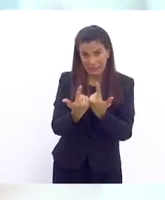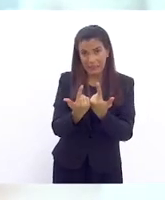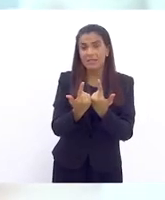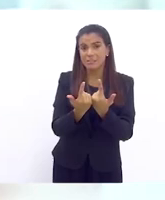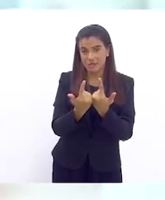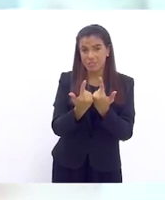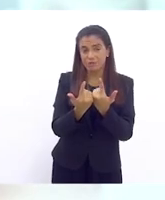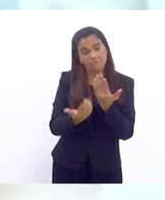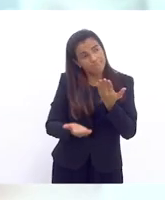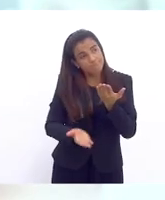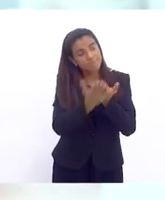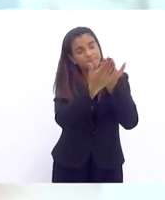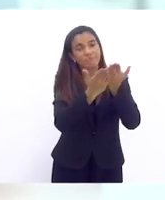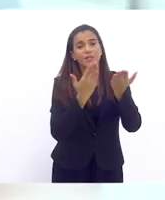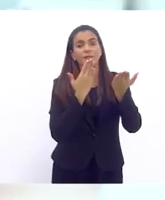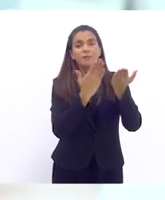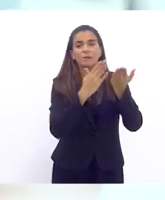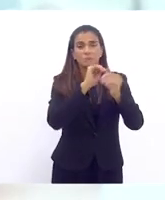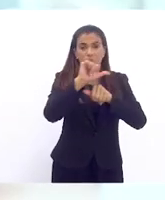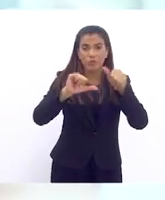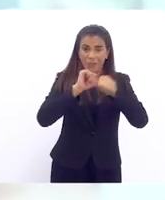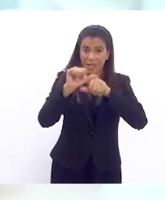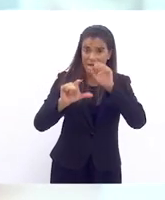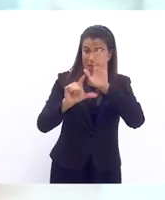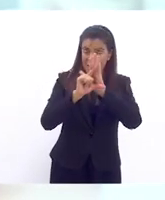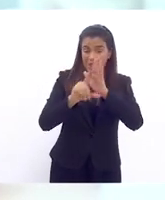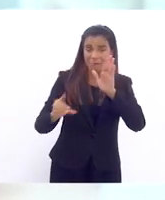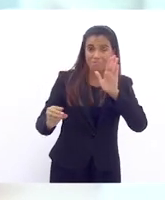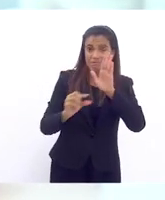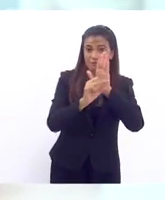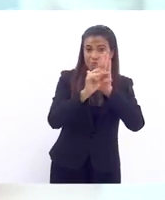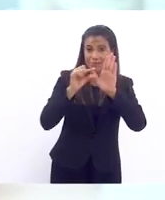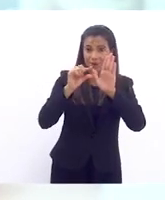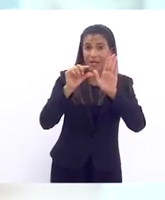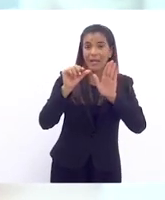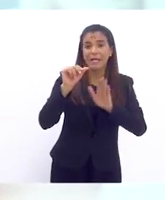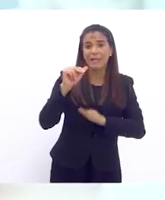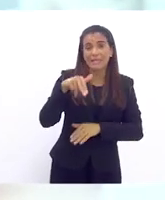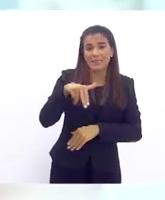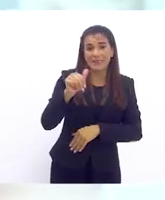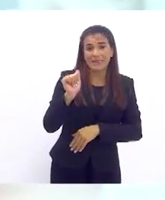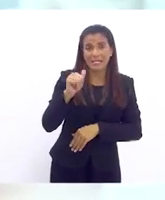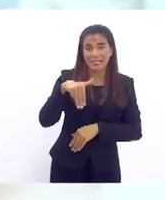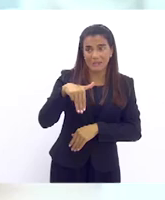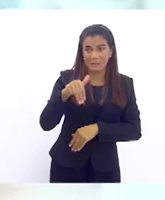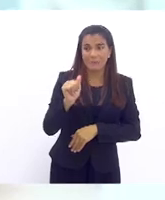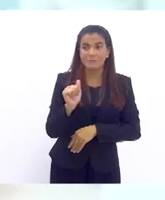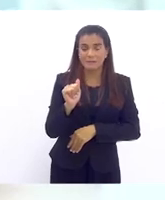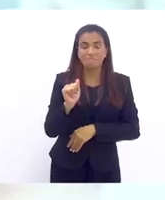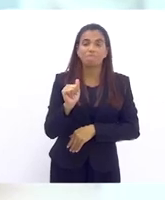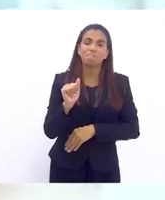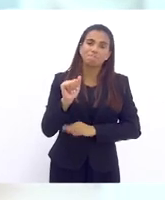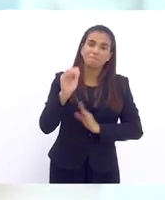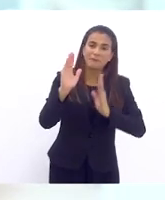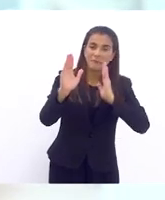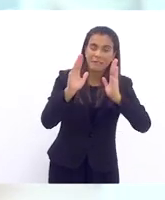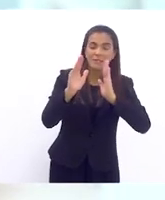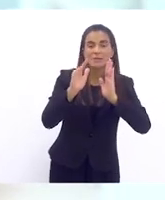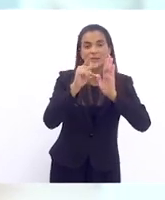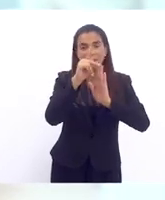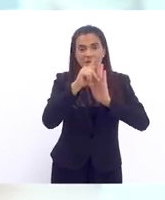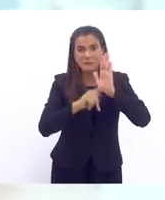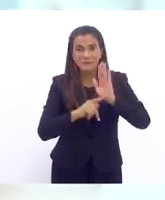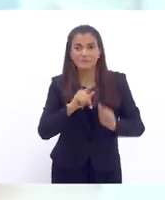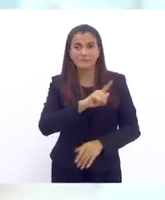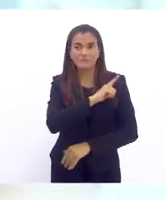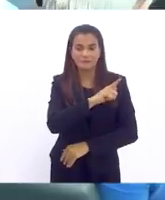que se haja alguma modificação legal para inserção da nama que com certeza muito bem-vindo nesse processo de gestão do Estado estadual